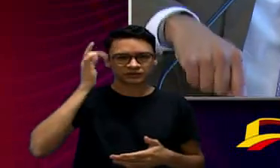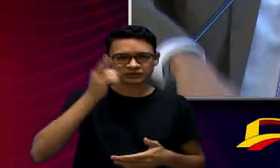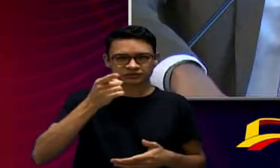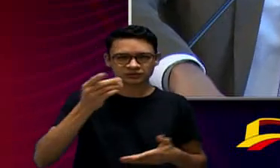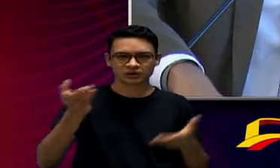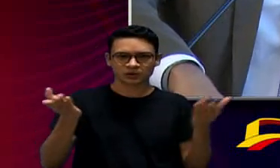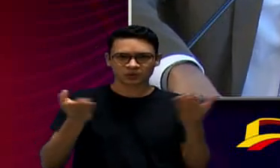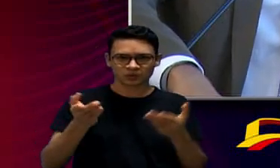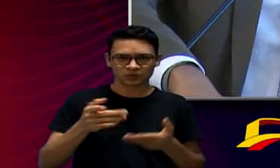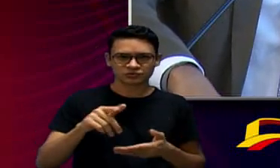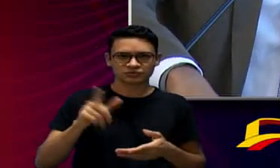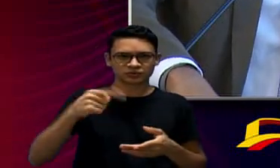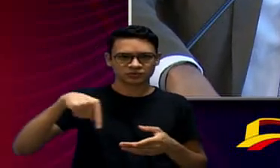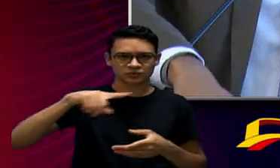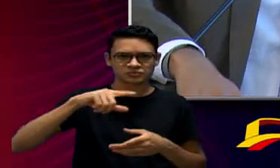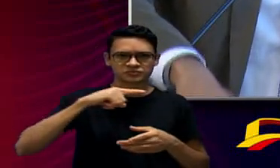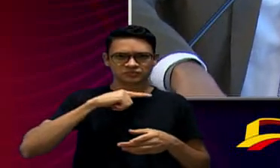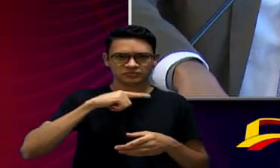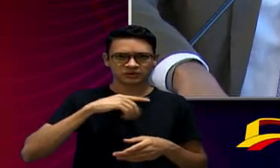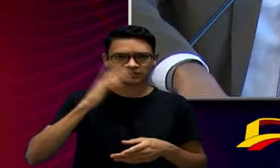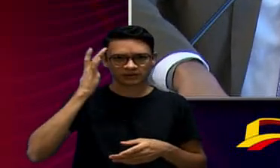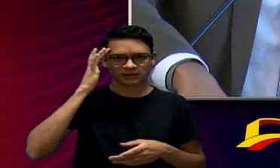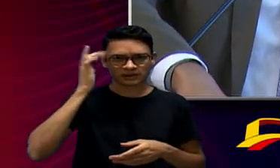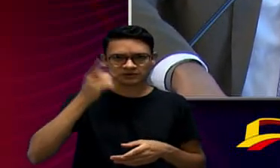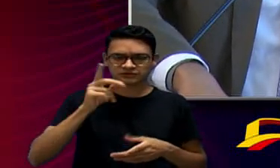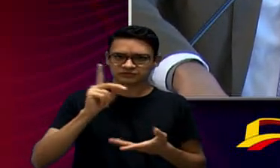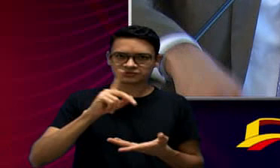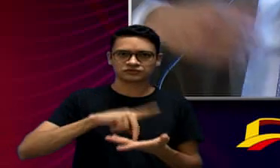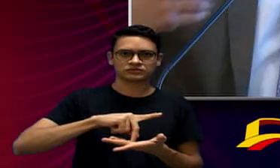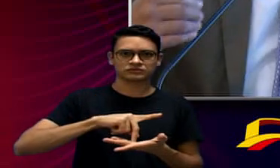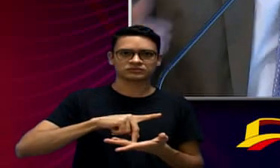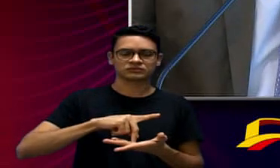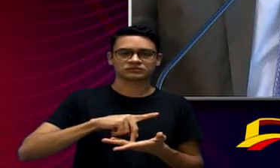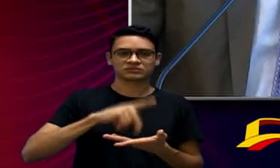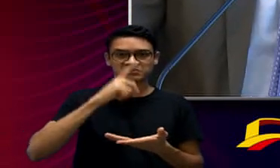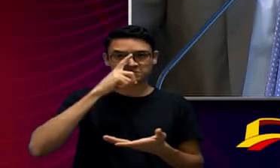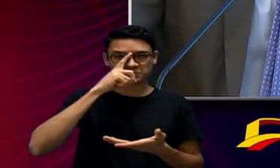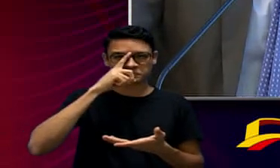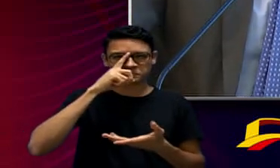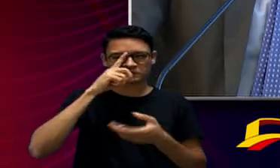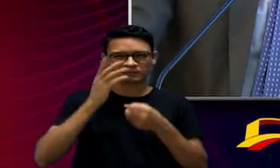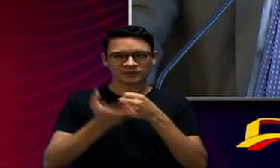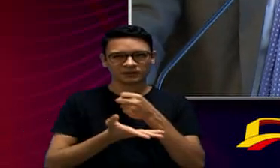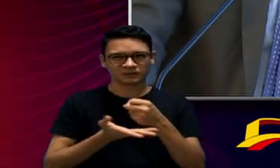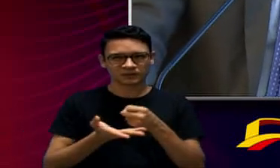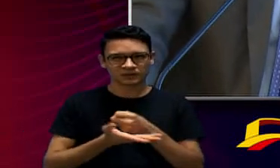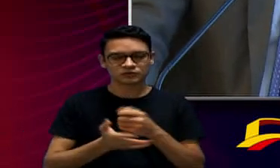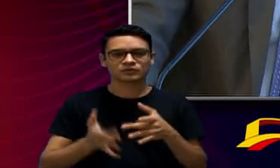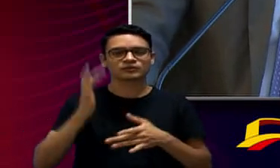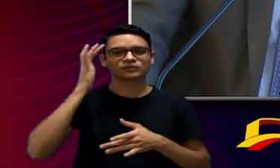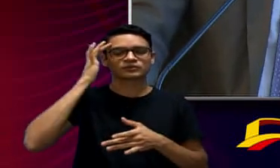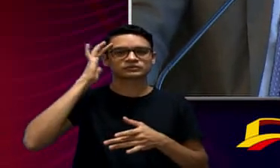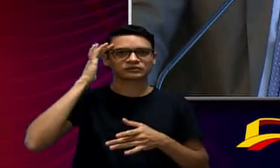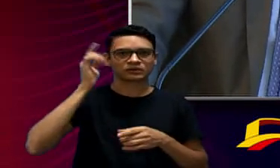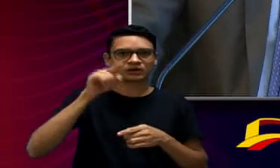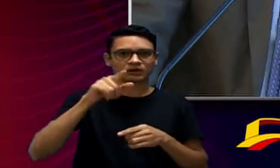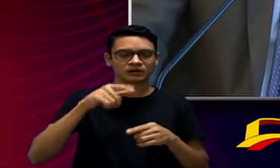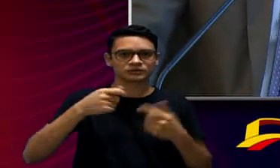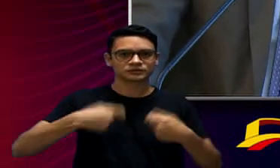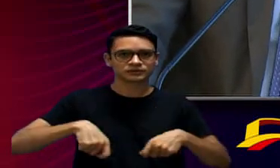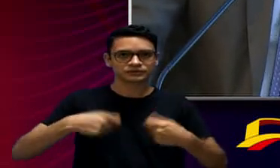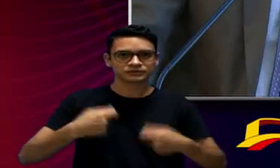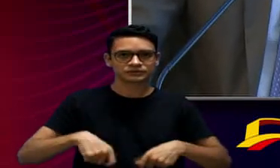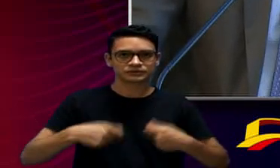efetivo, ele é... Ele, de fato, ele não está com uma baixa efetividade ou a vereadora acha que